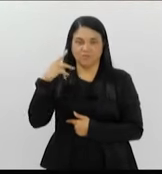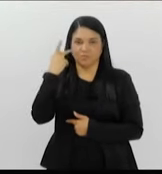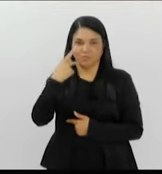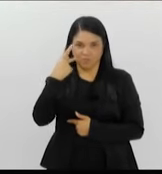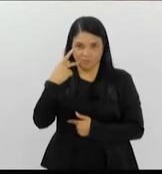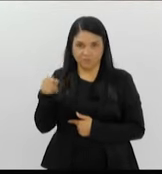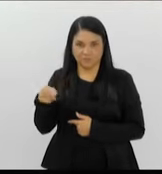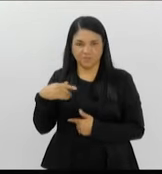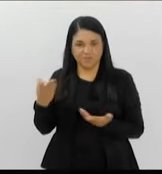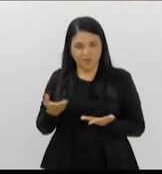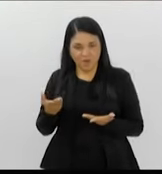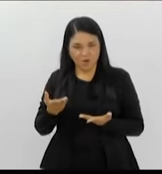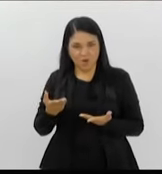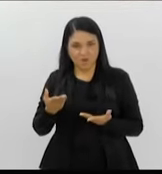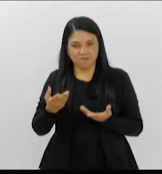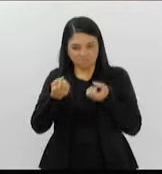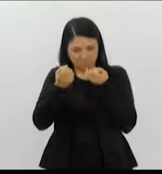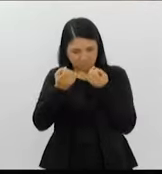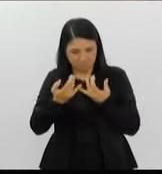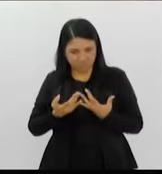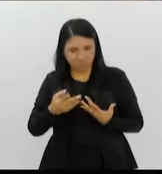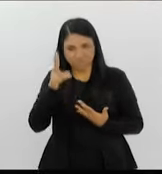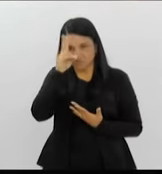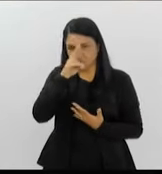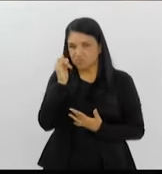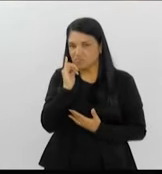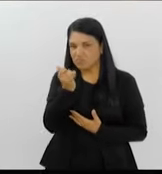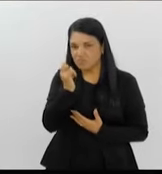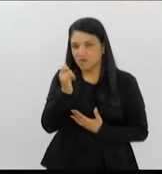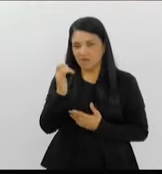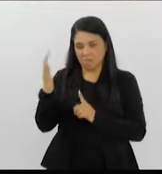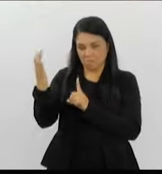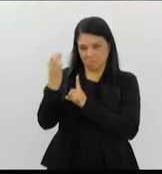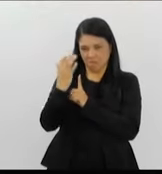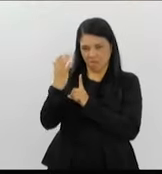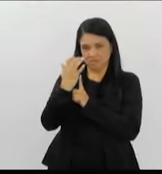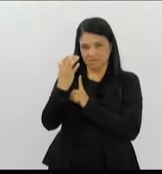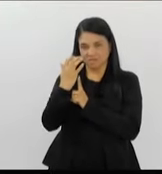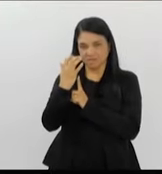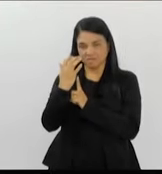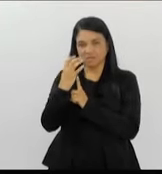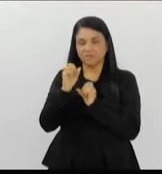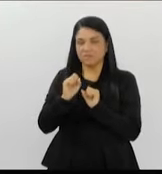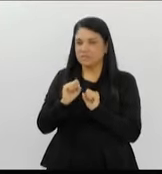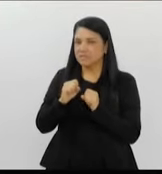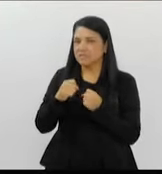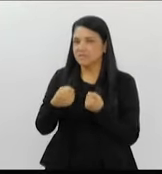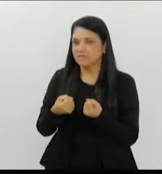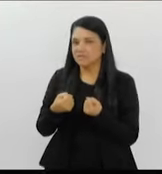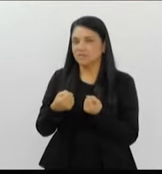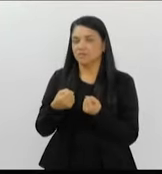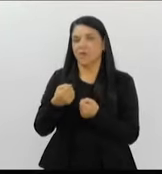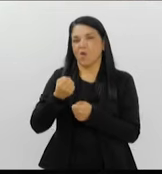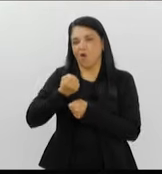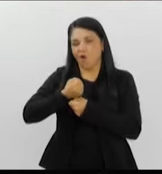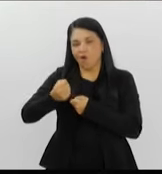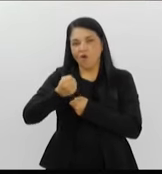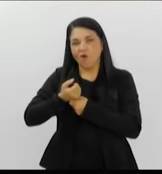versão de que teria sido ameaçado, de que teria se defendido. É um